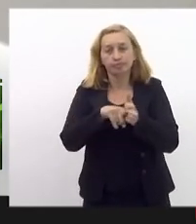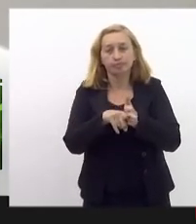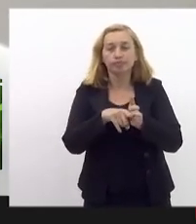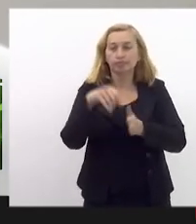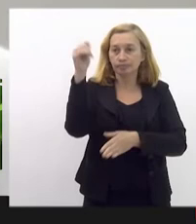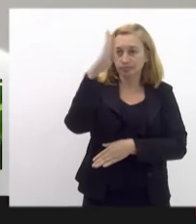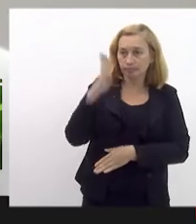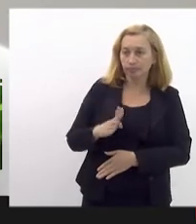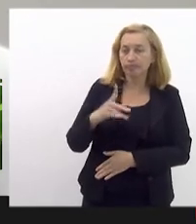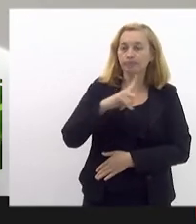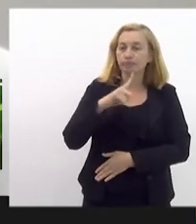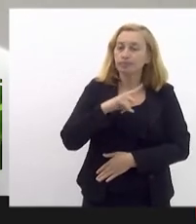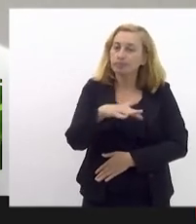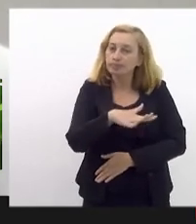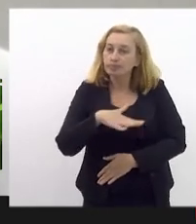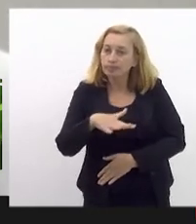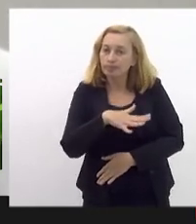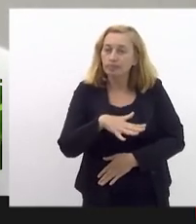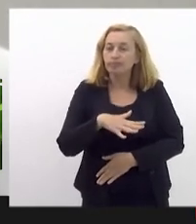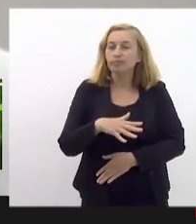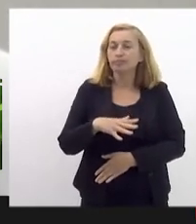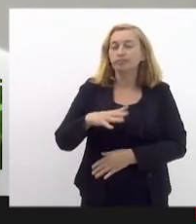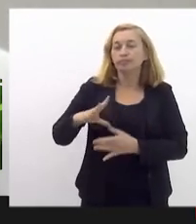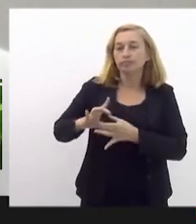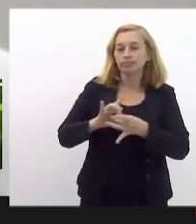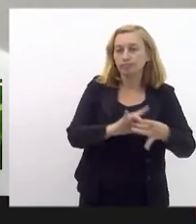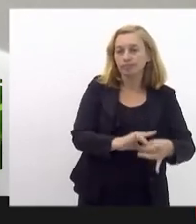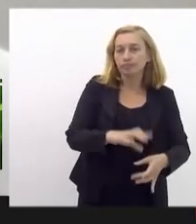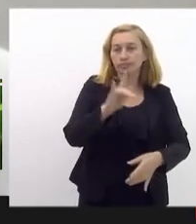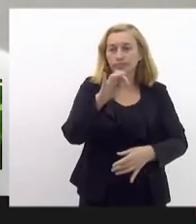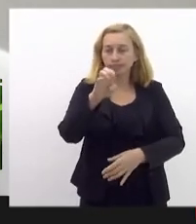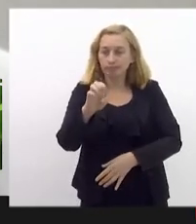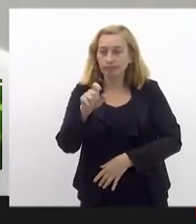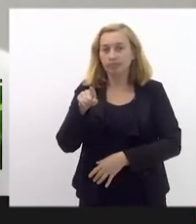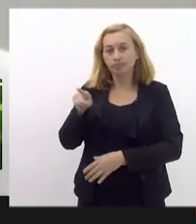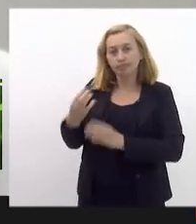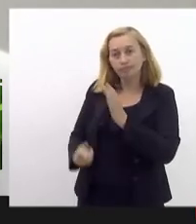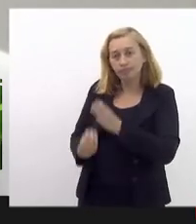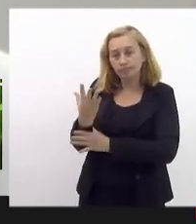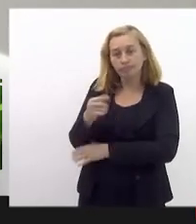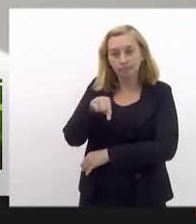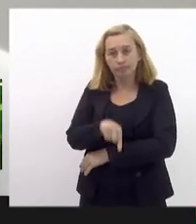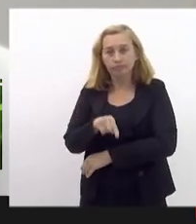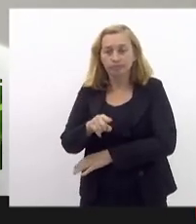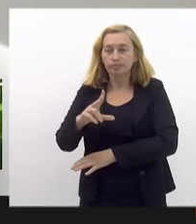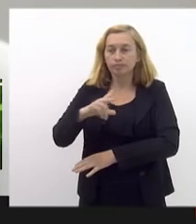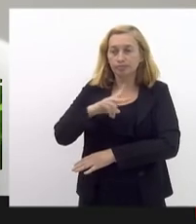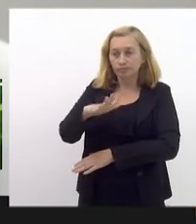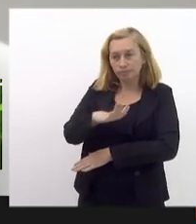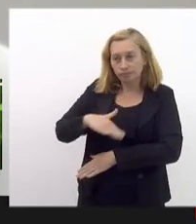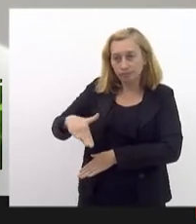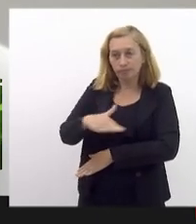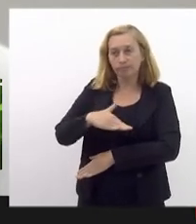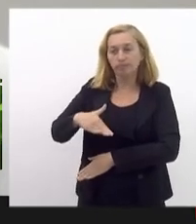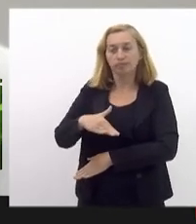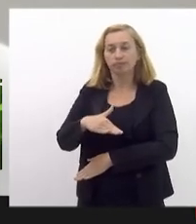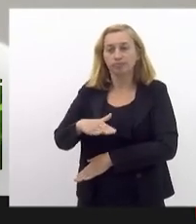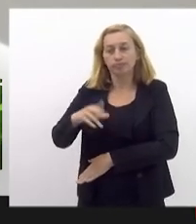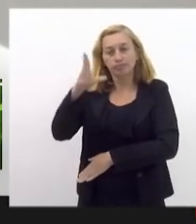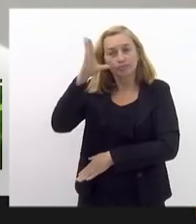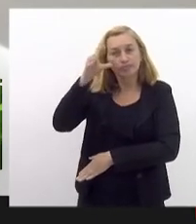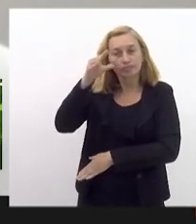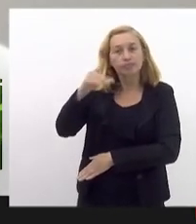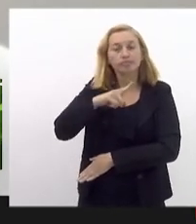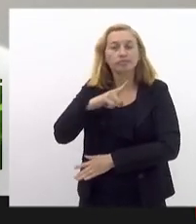Nós temos unidades credenciadas à Embrapia, então produzimos aqui, enquanto ICT privada, temos todo o interesse de que